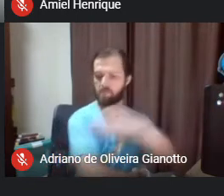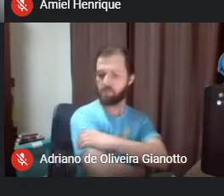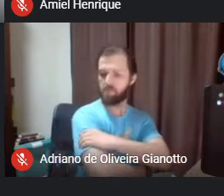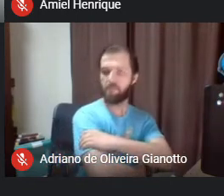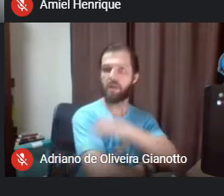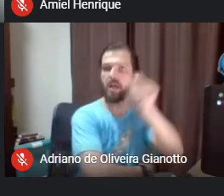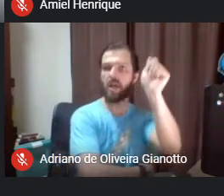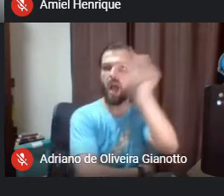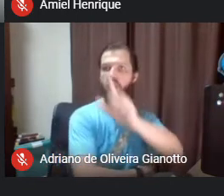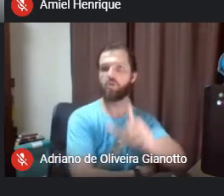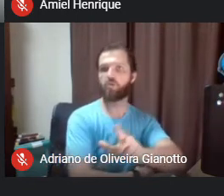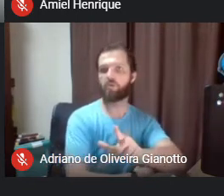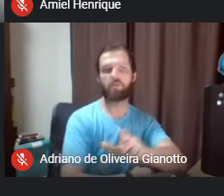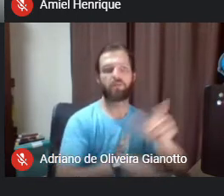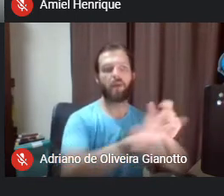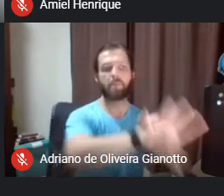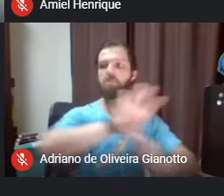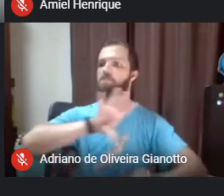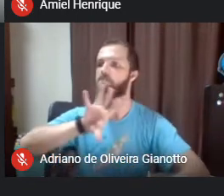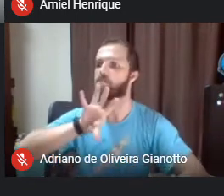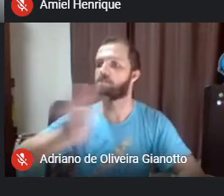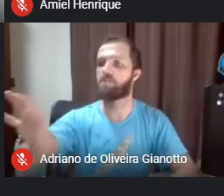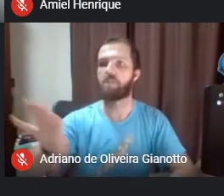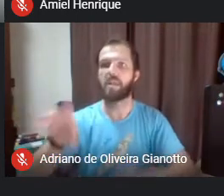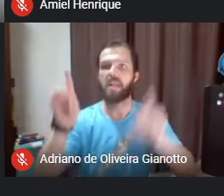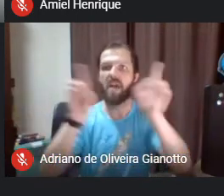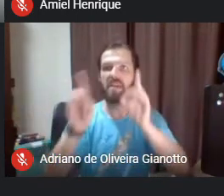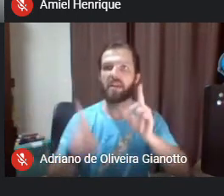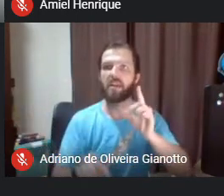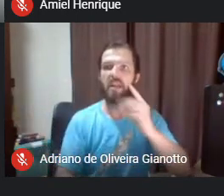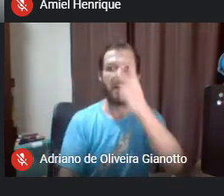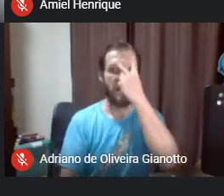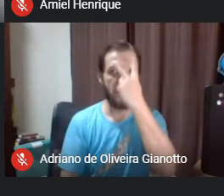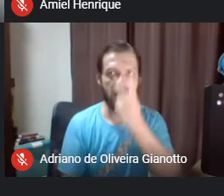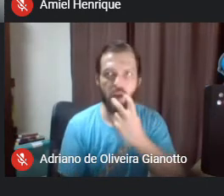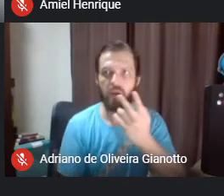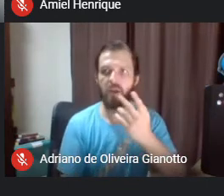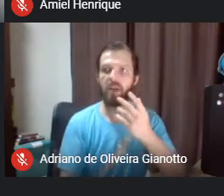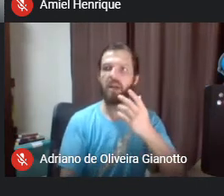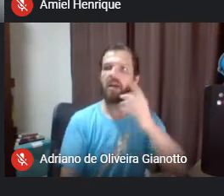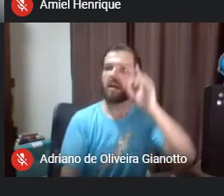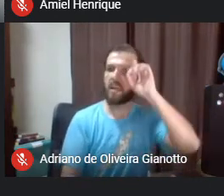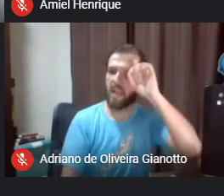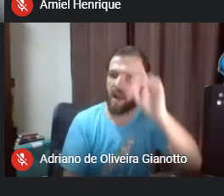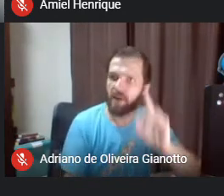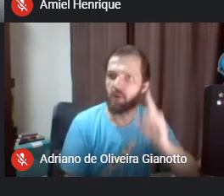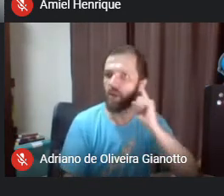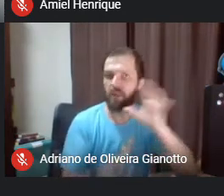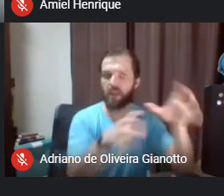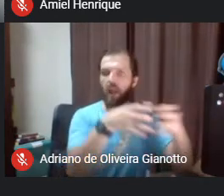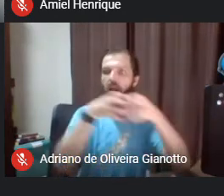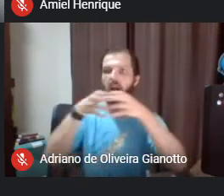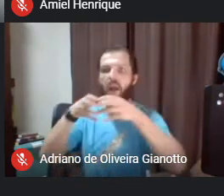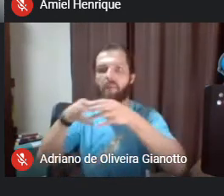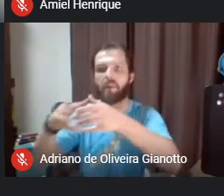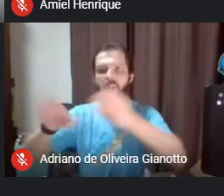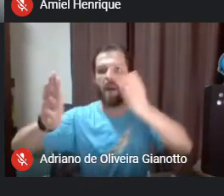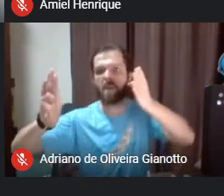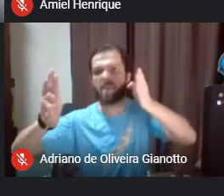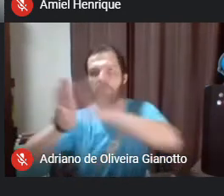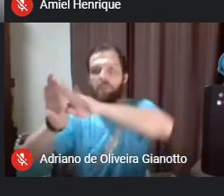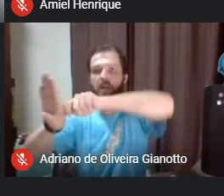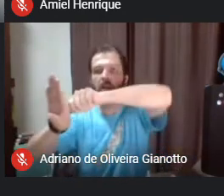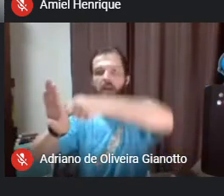e também houve os deficientes também, eles pegavam aquilo lá e colocavam lá uma marca no